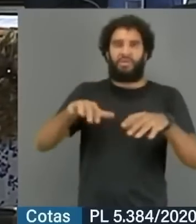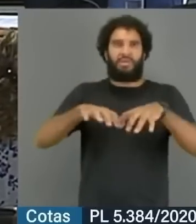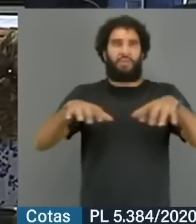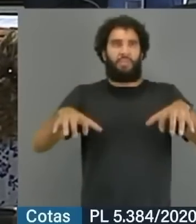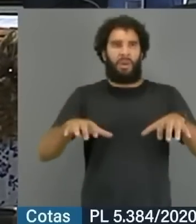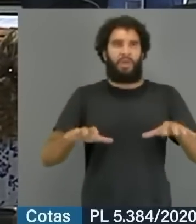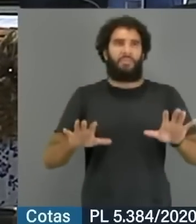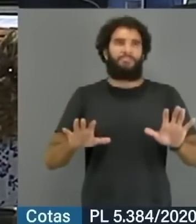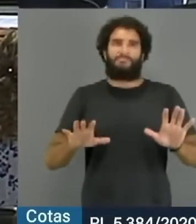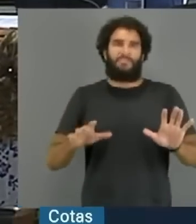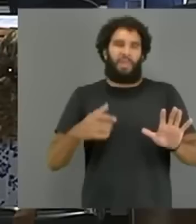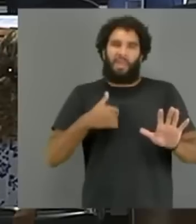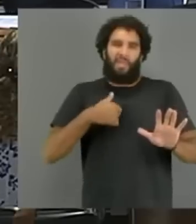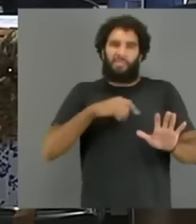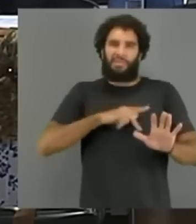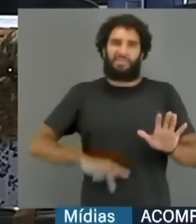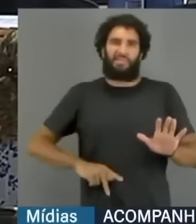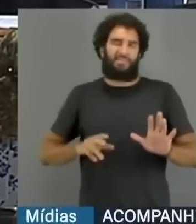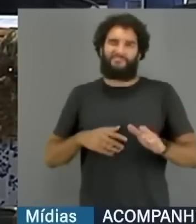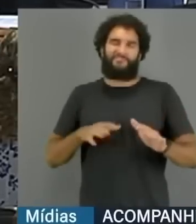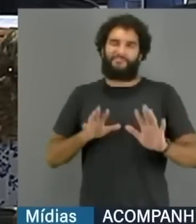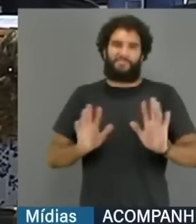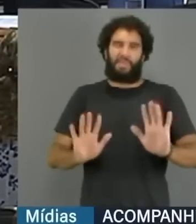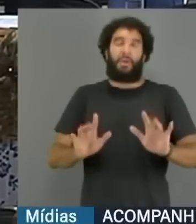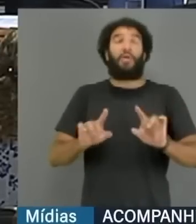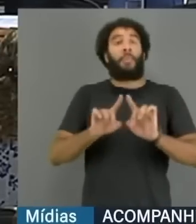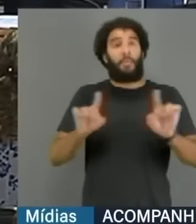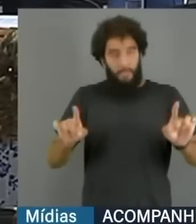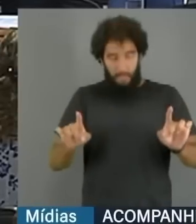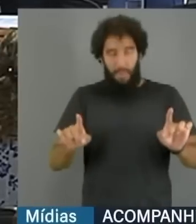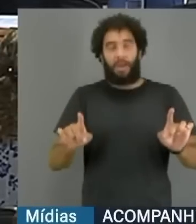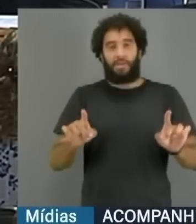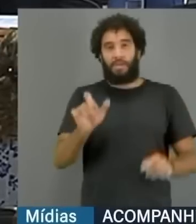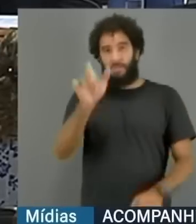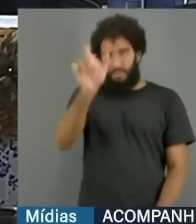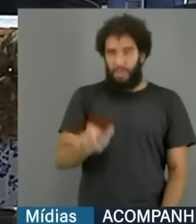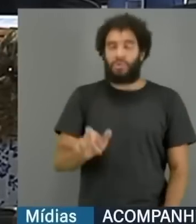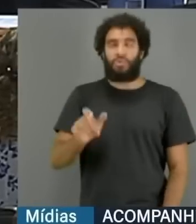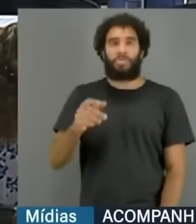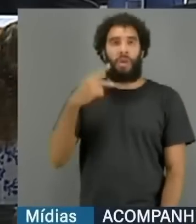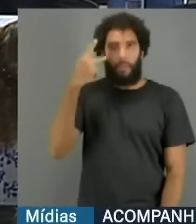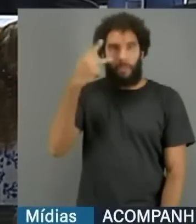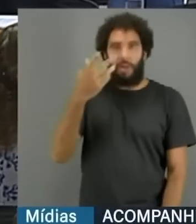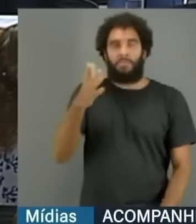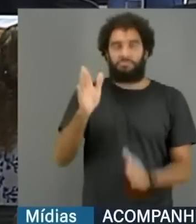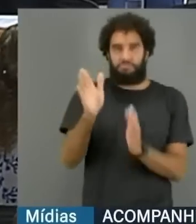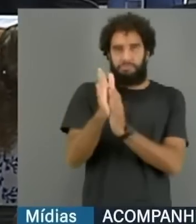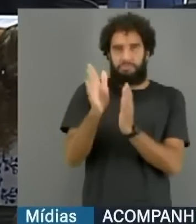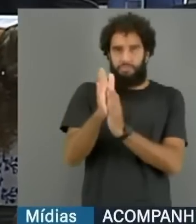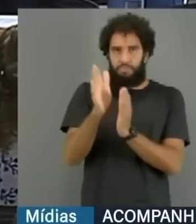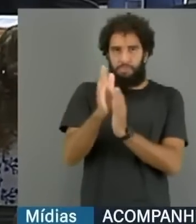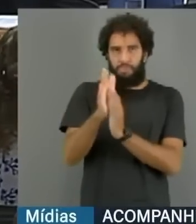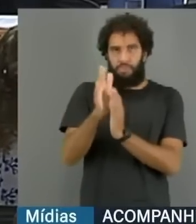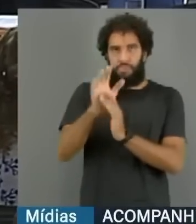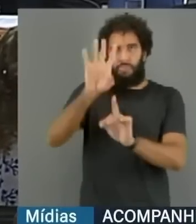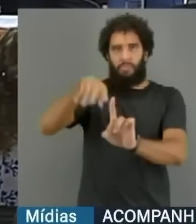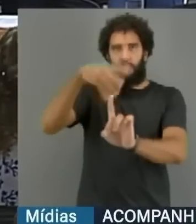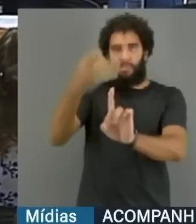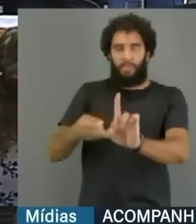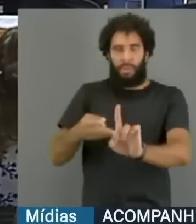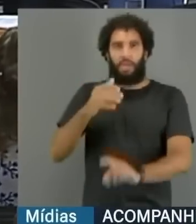fica bem para mim como presidente, mas receba como parlamentar o meu aplauso a essa grande mulher que é a